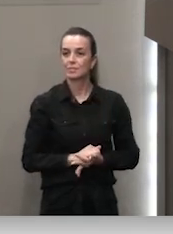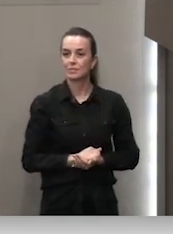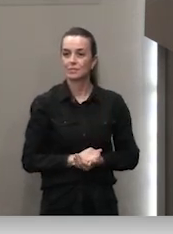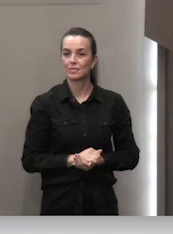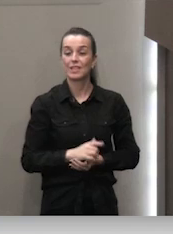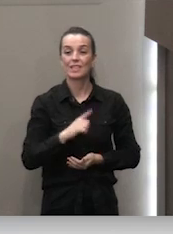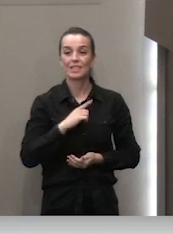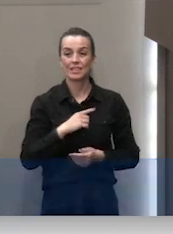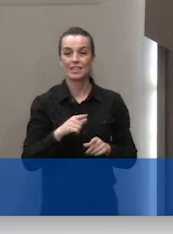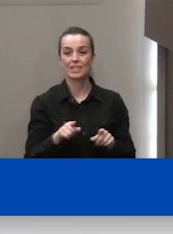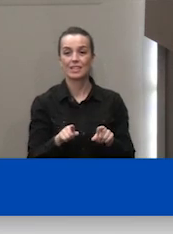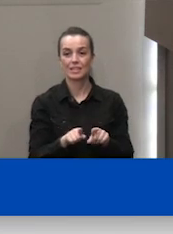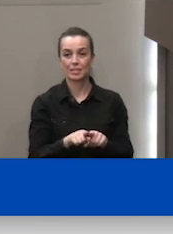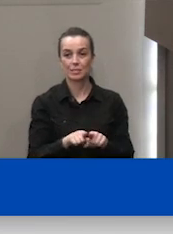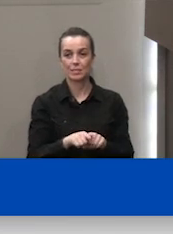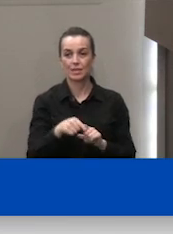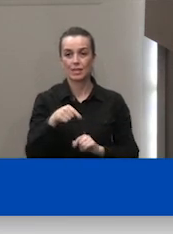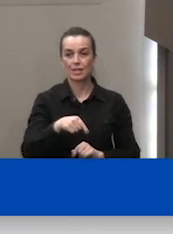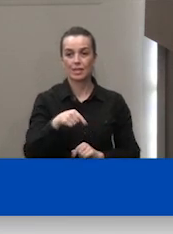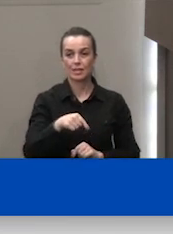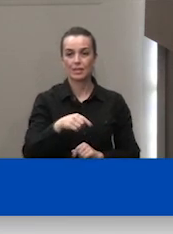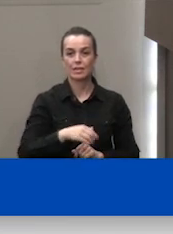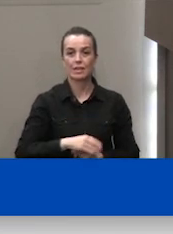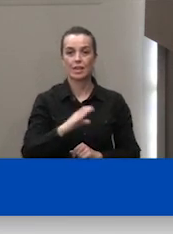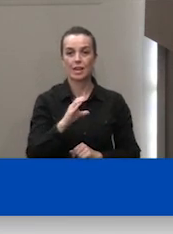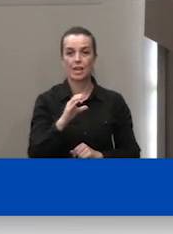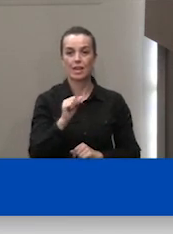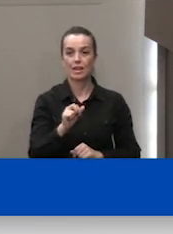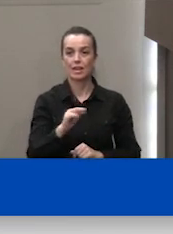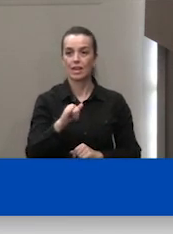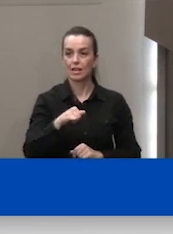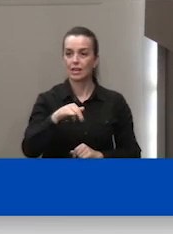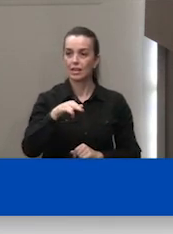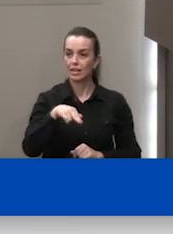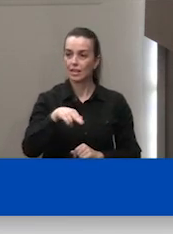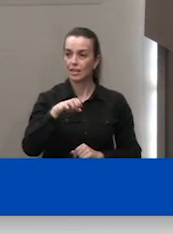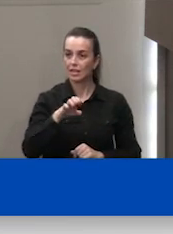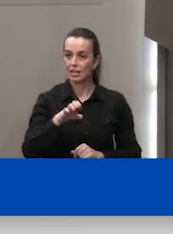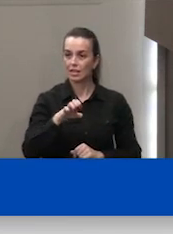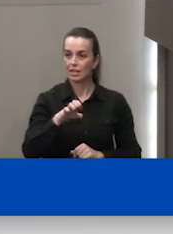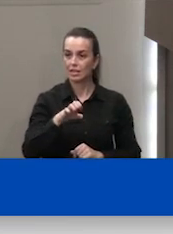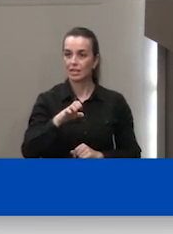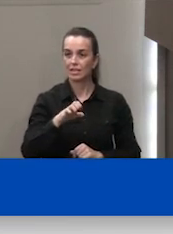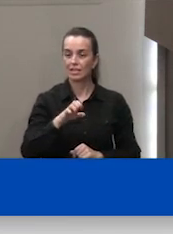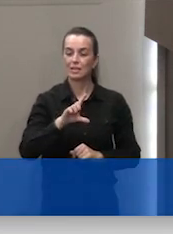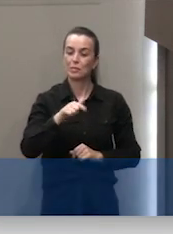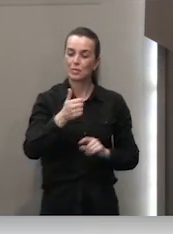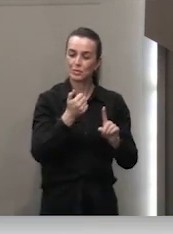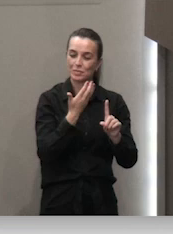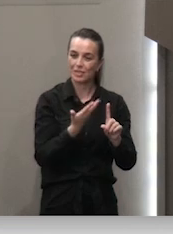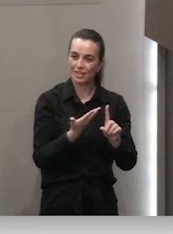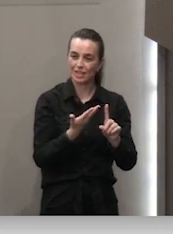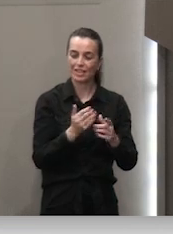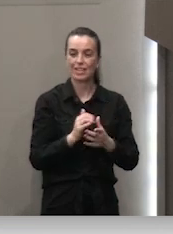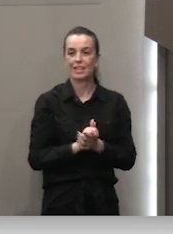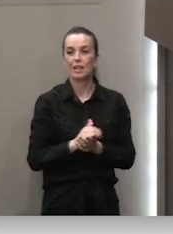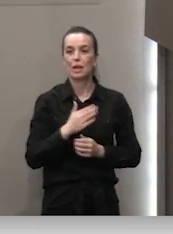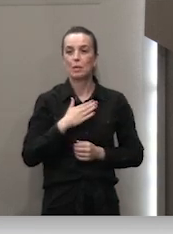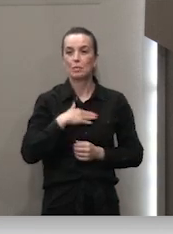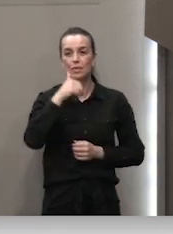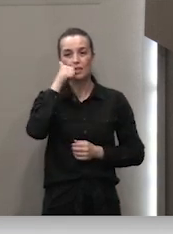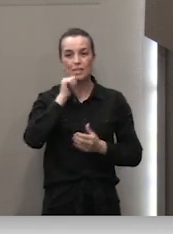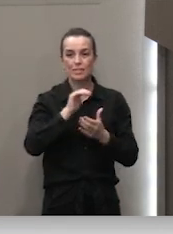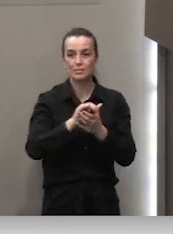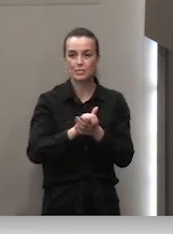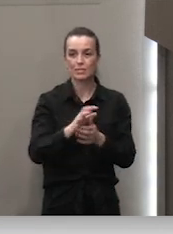Tem aqui também a senhora Maica, que está aí nos acompanhando, a Karine Bona, depois nós vamos fazer homenagem merecida a ela, a minha esposa